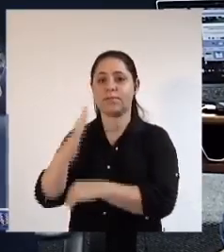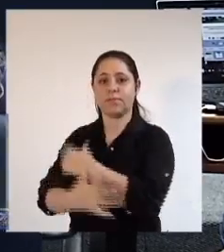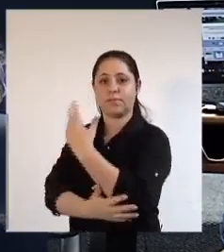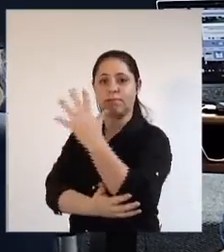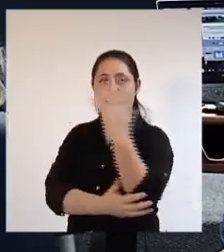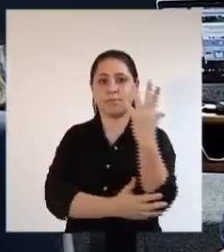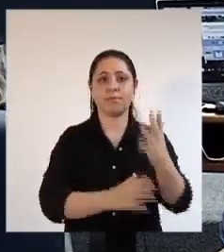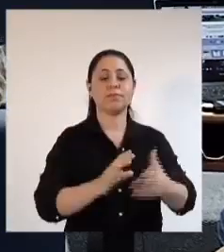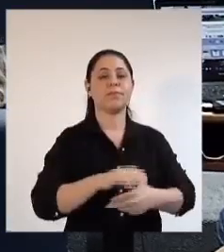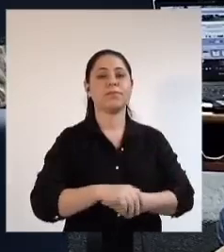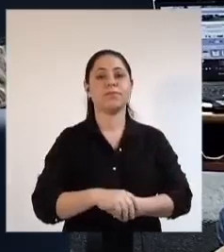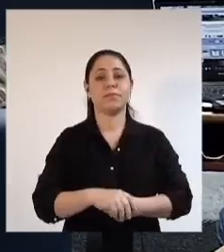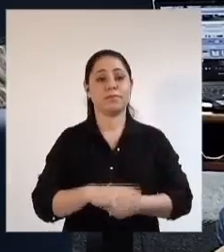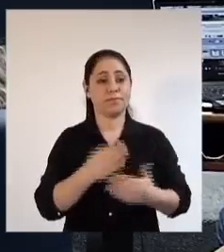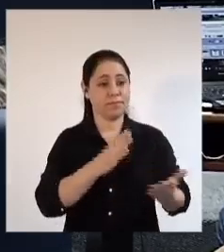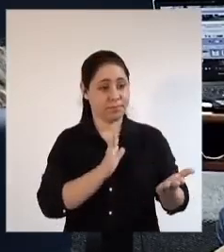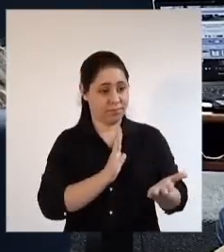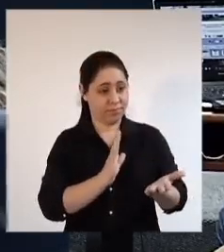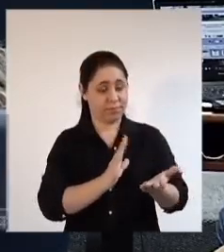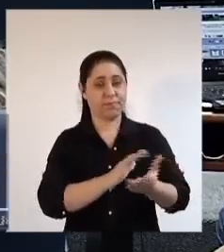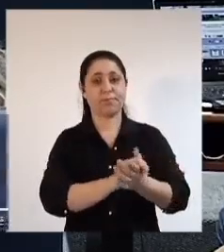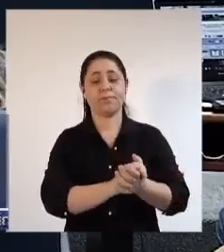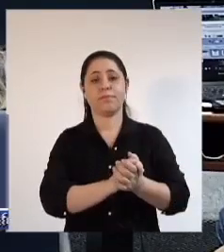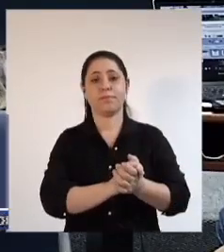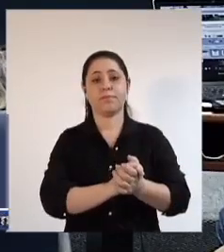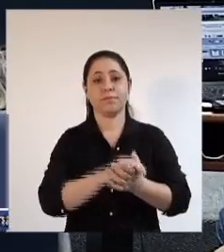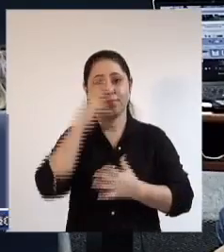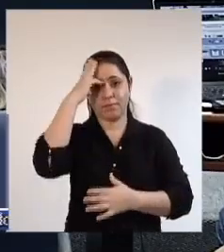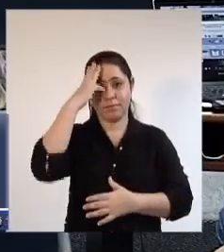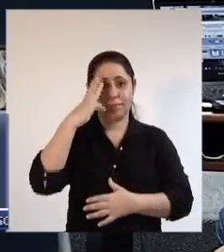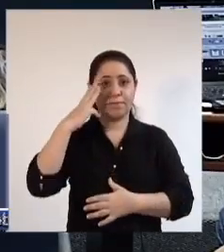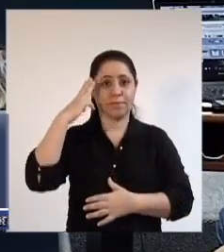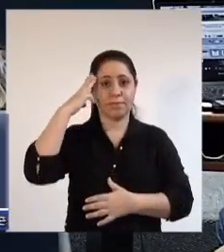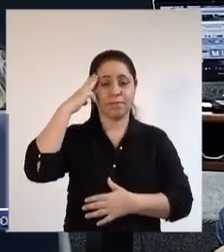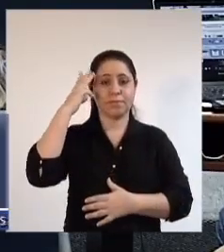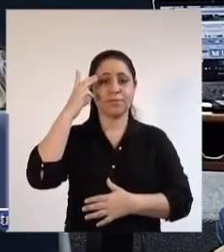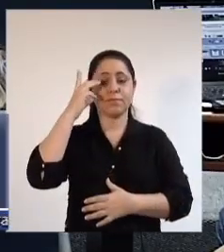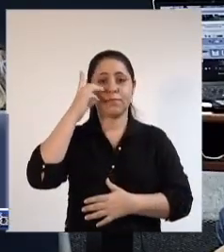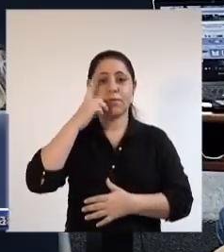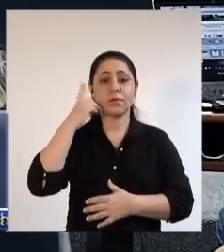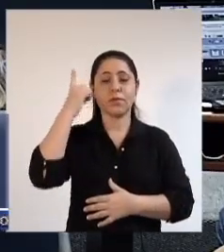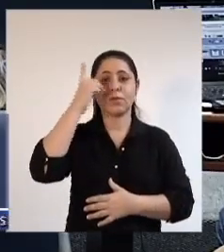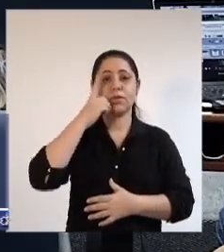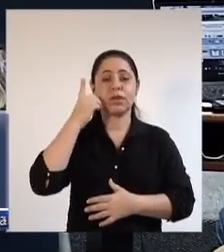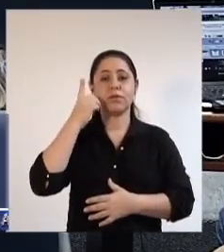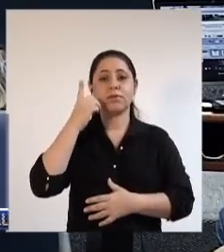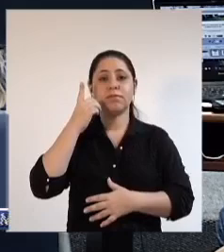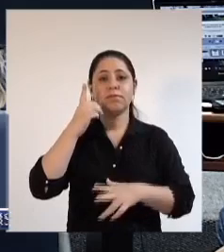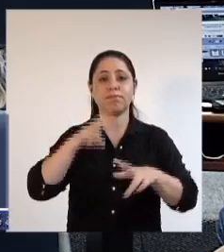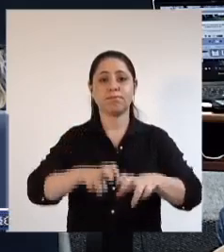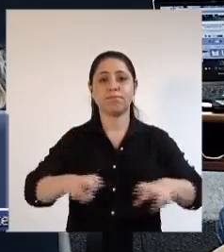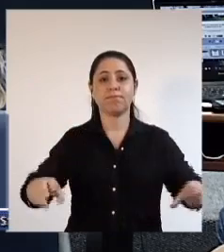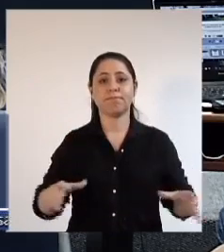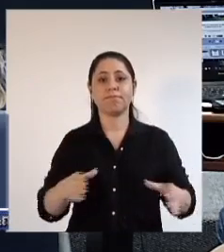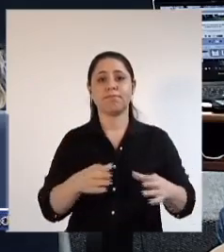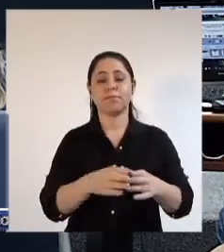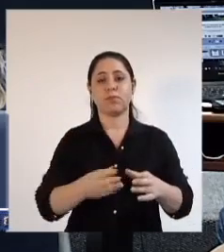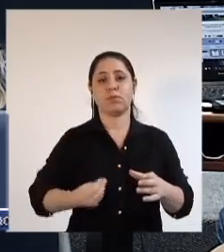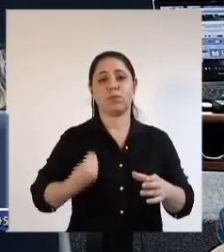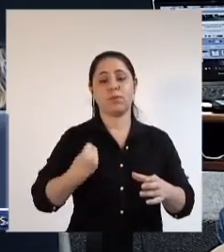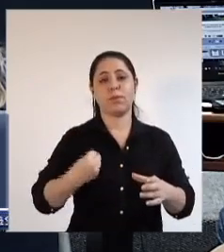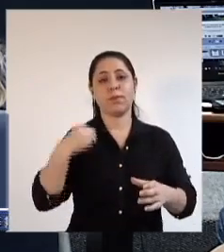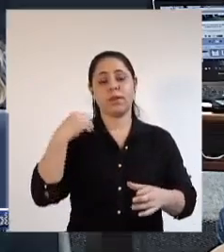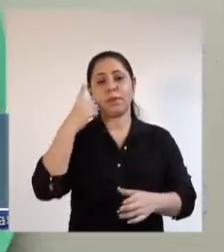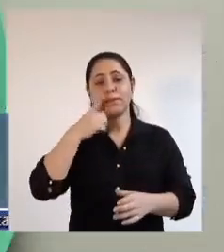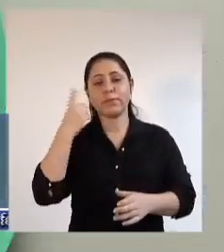o meu colega evander vendramini deputados que compõem a frente parlamentar nós